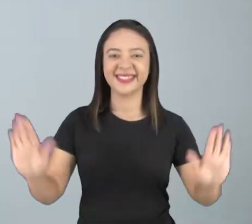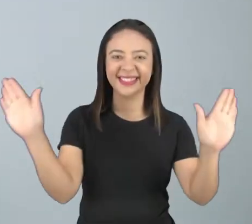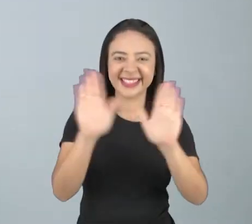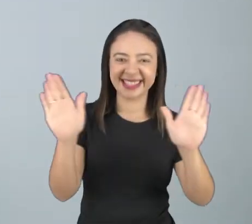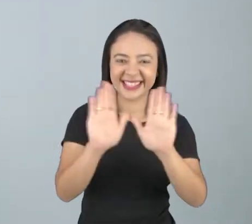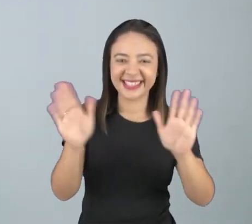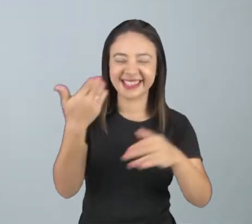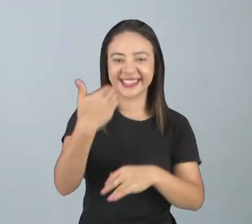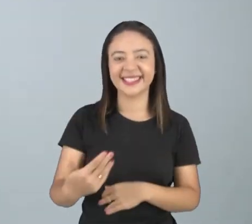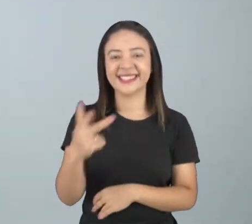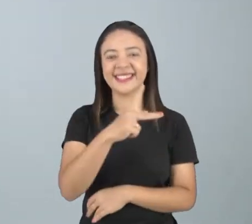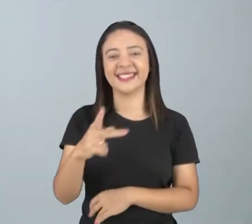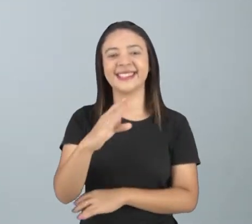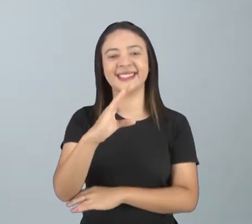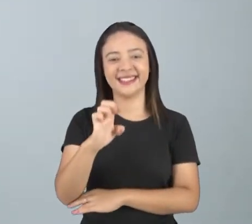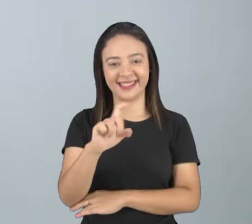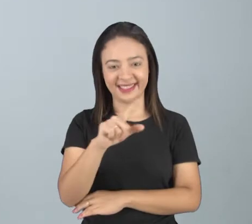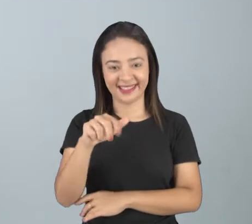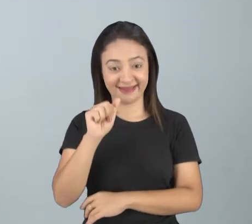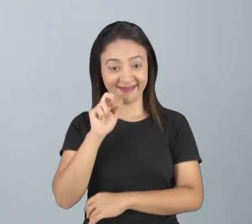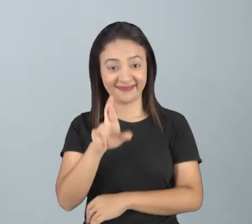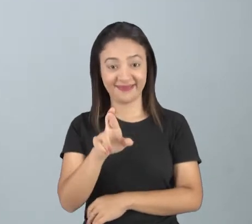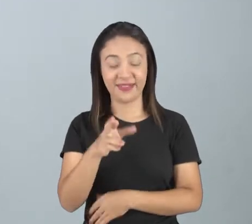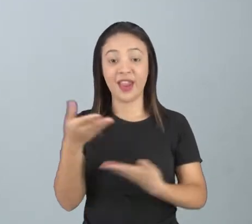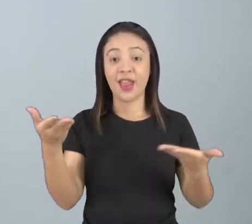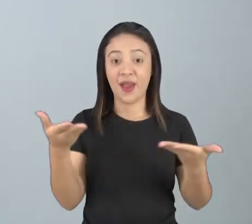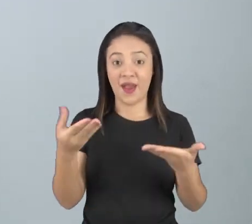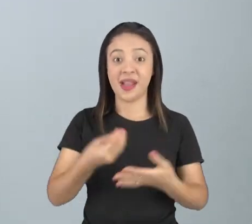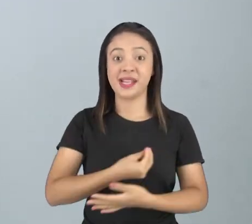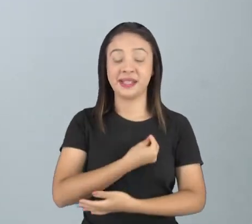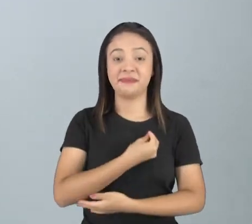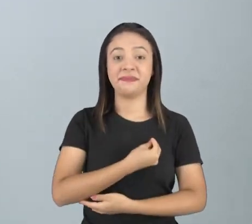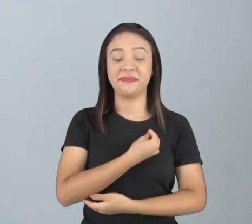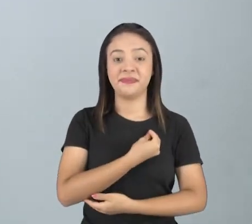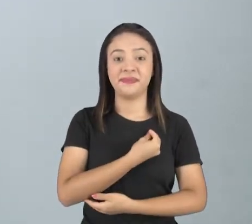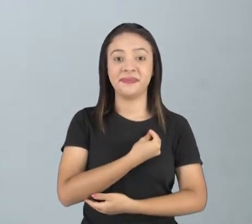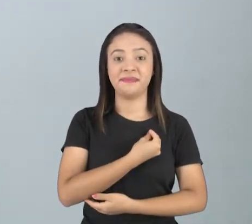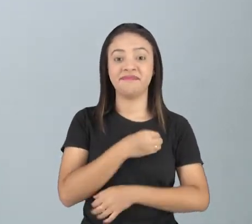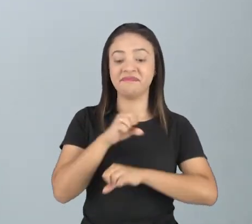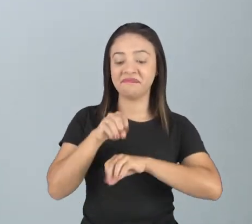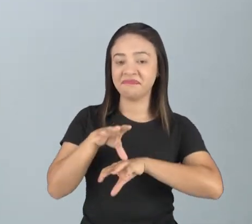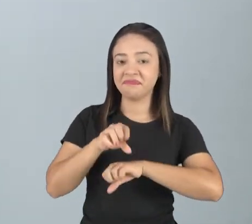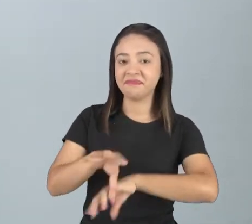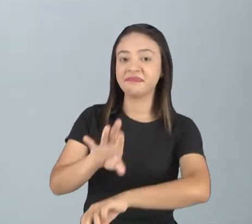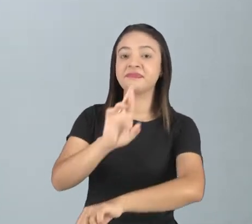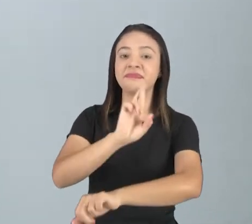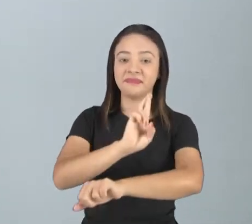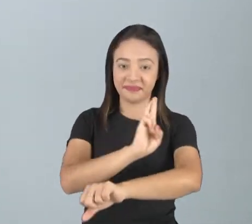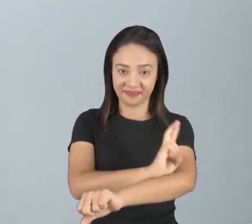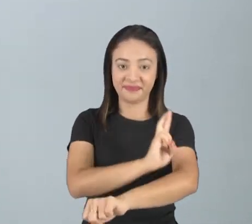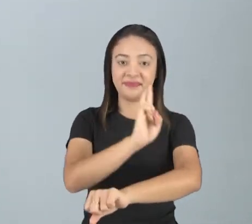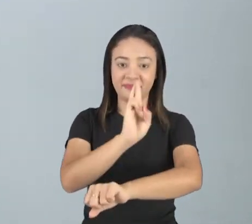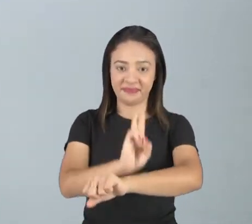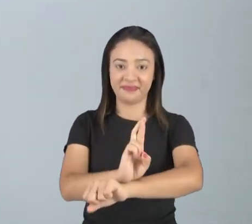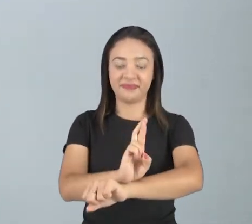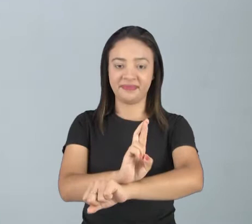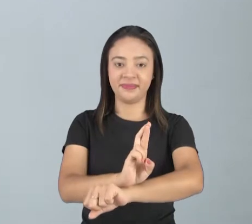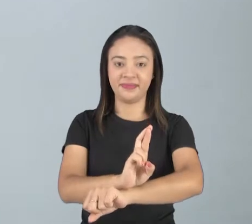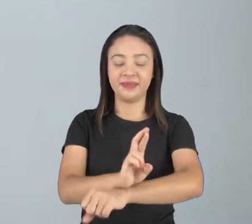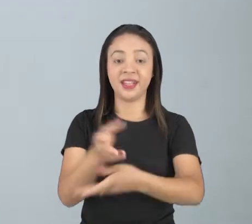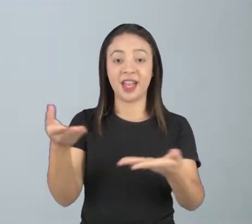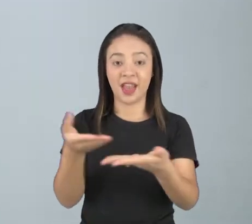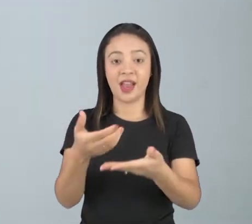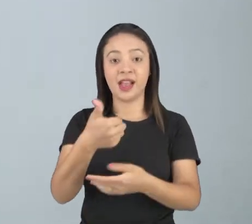Olá pessoal, sou o professor César, vou estar com vocês com a disciplina de ensino religioso. Estamos na